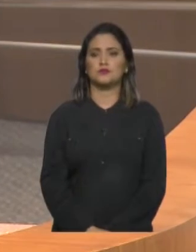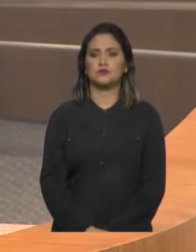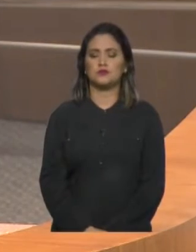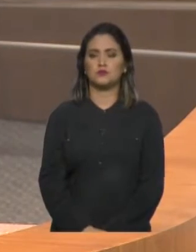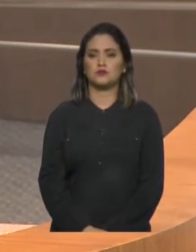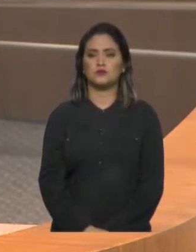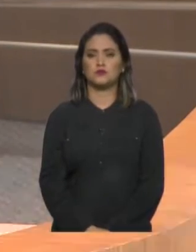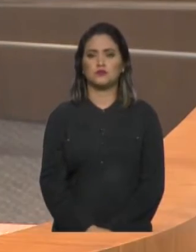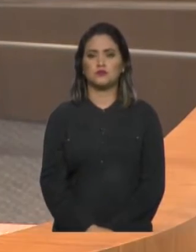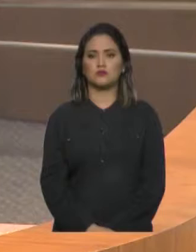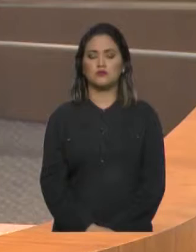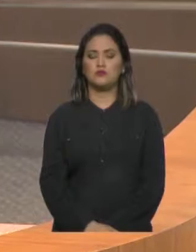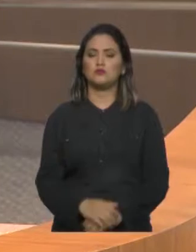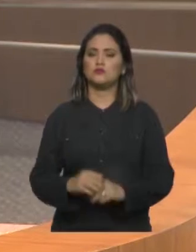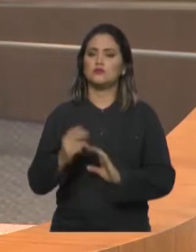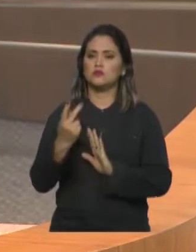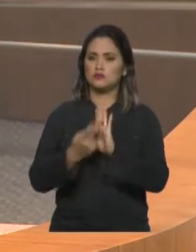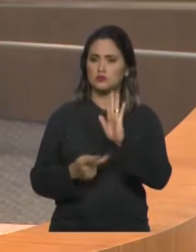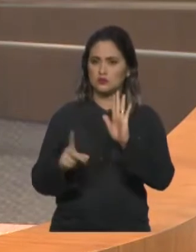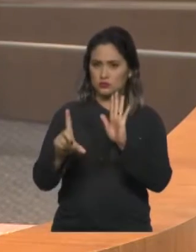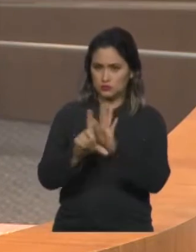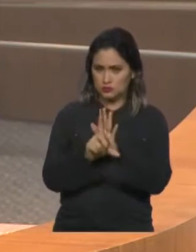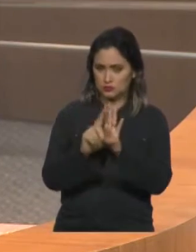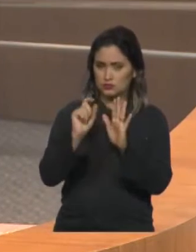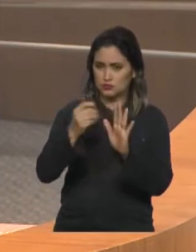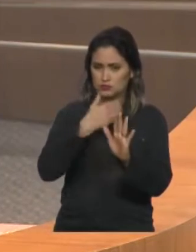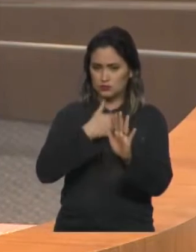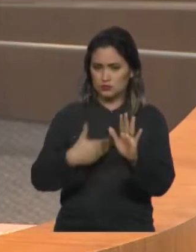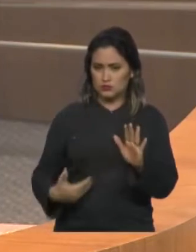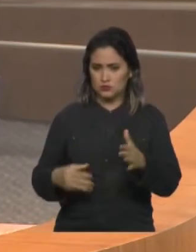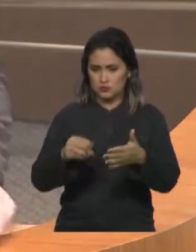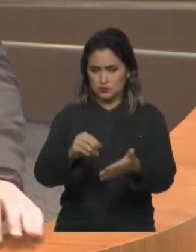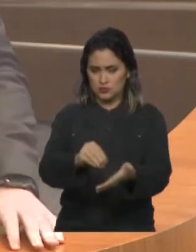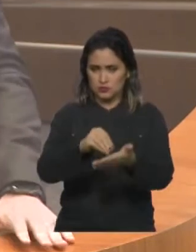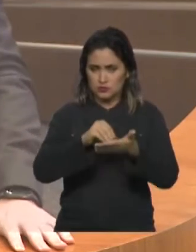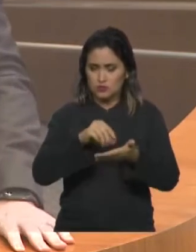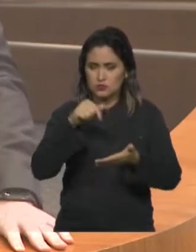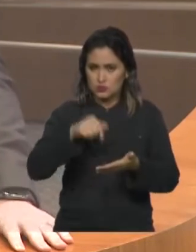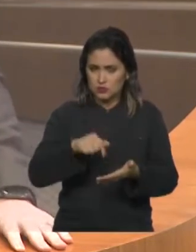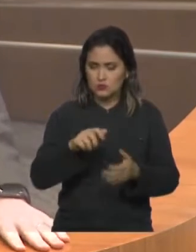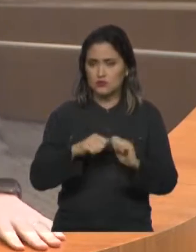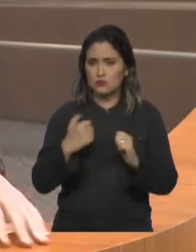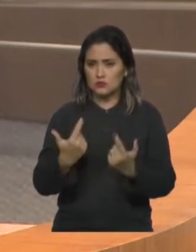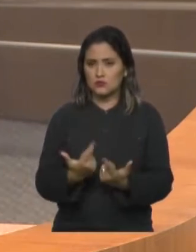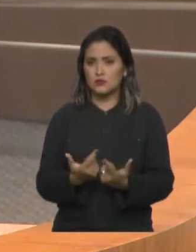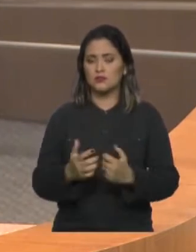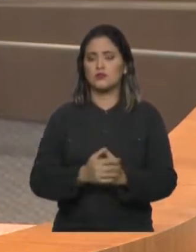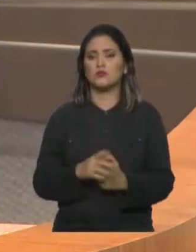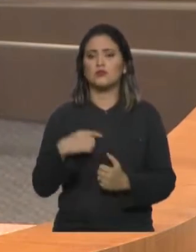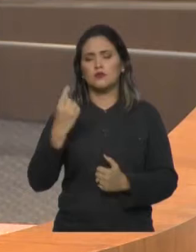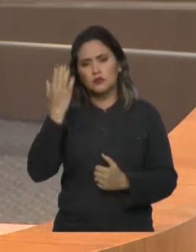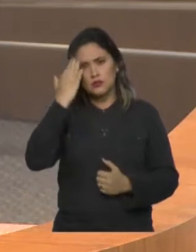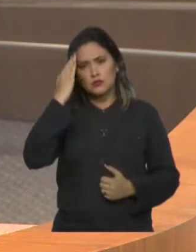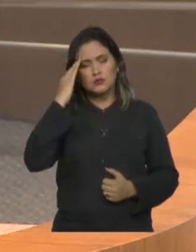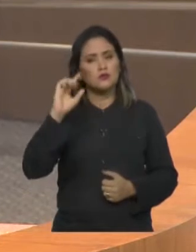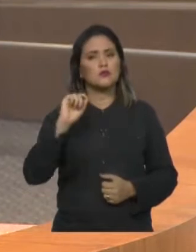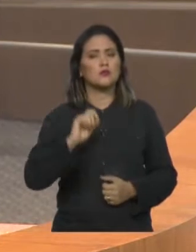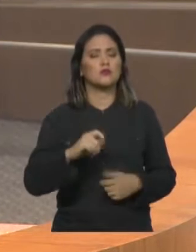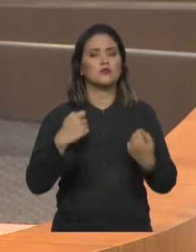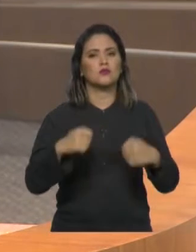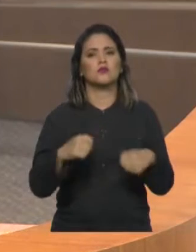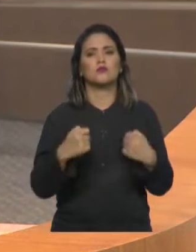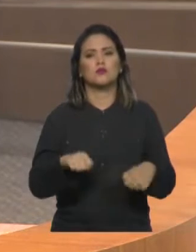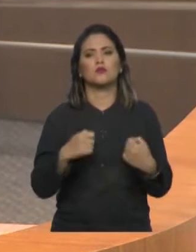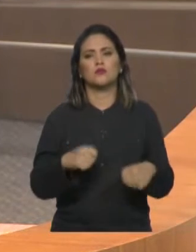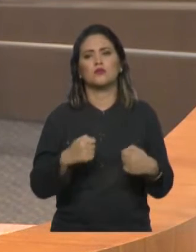lei enviado esta casa pelo governador flávio dino a oposição entende que nós precisamos de um tempo para